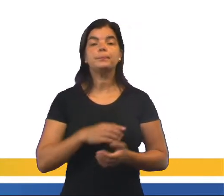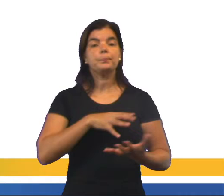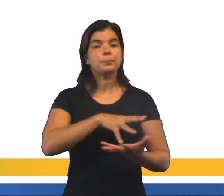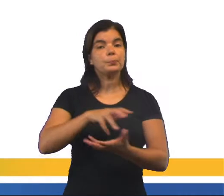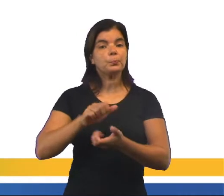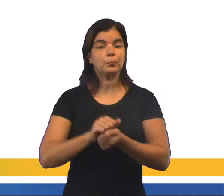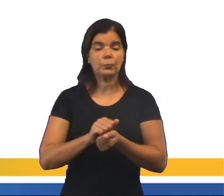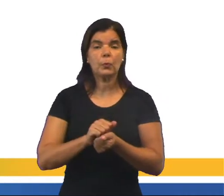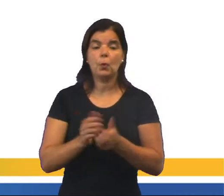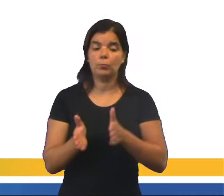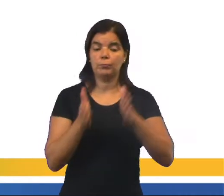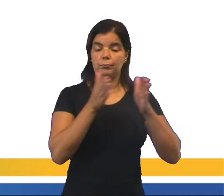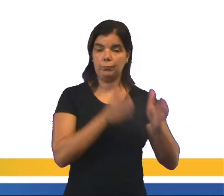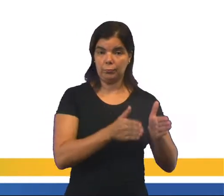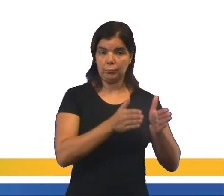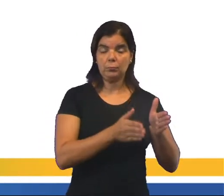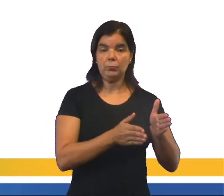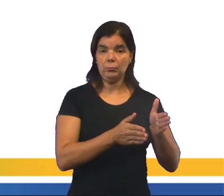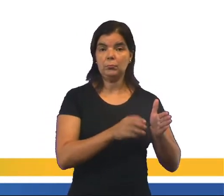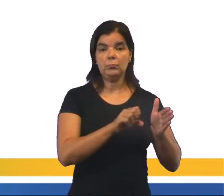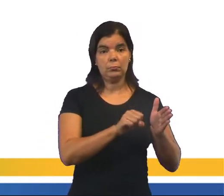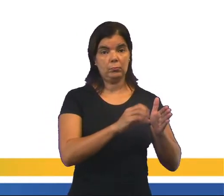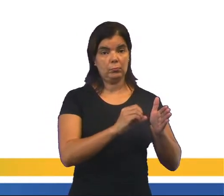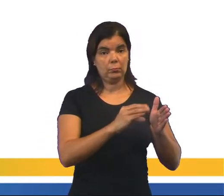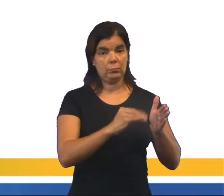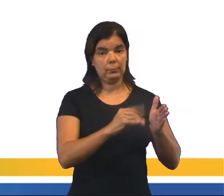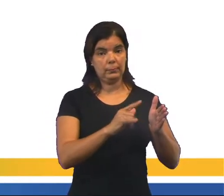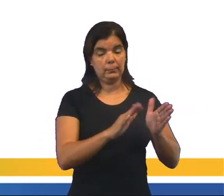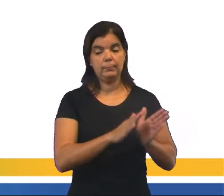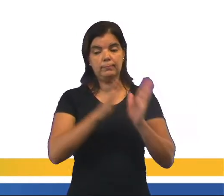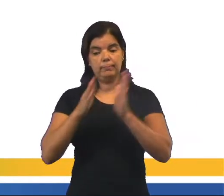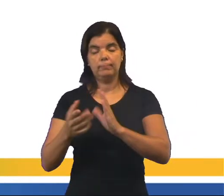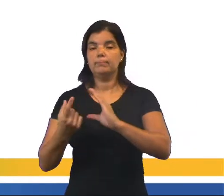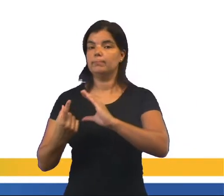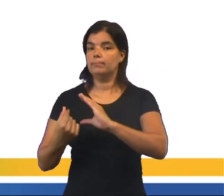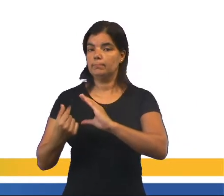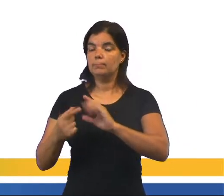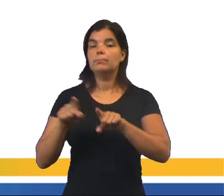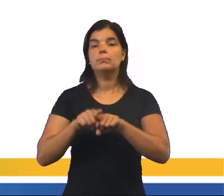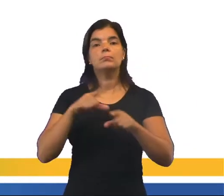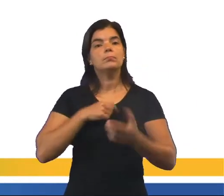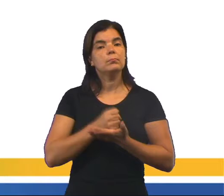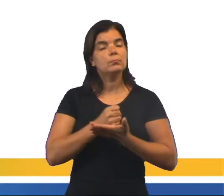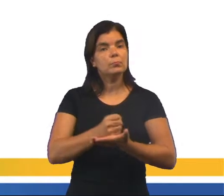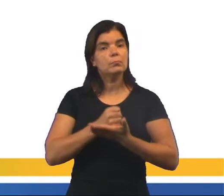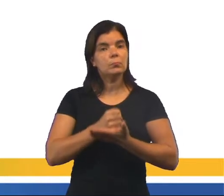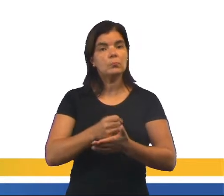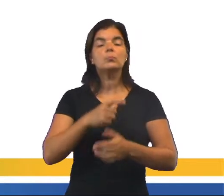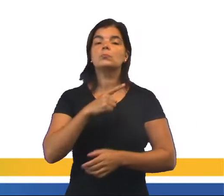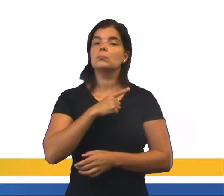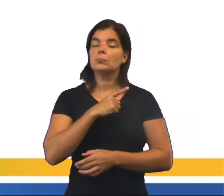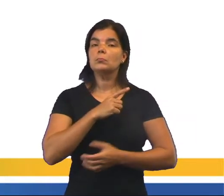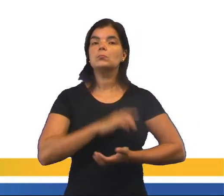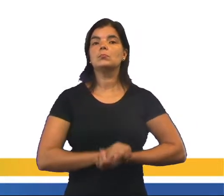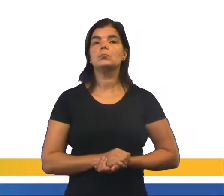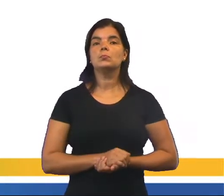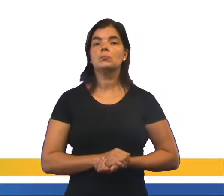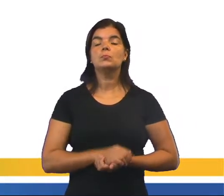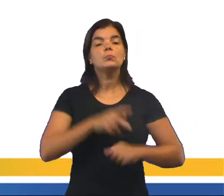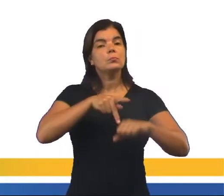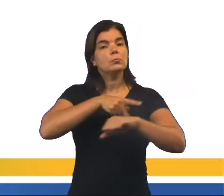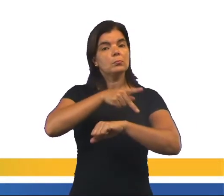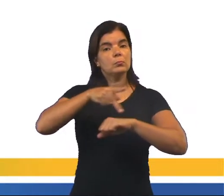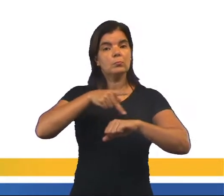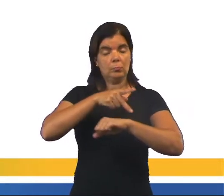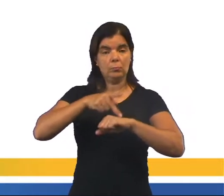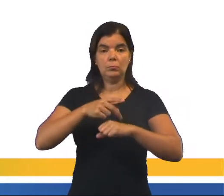ficou polarizado, de um lado os capitalistas e de outros os socialistas. E para poder obter apoio, né, com que os